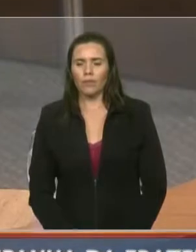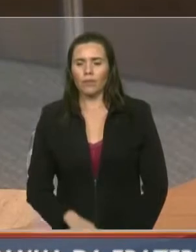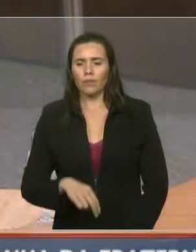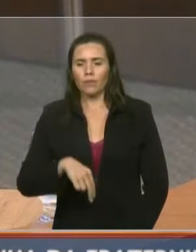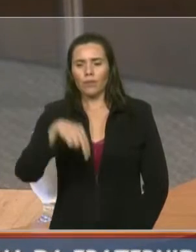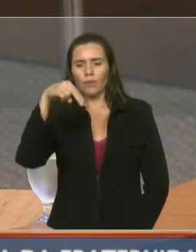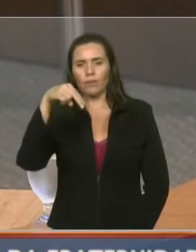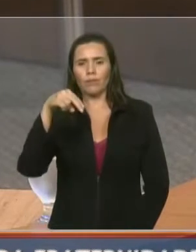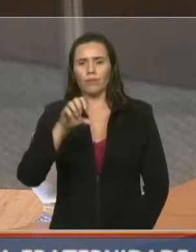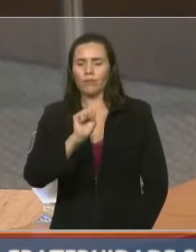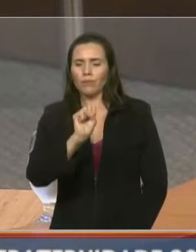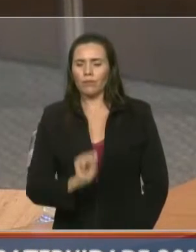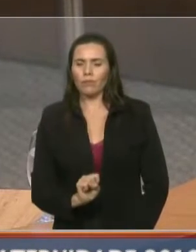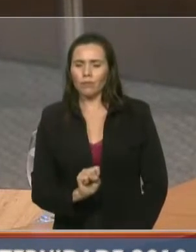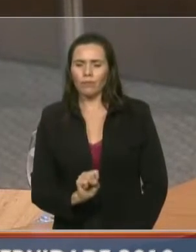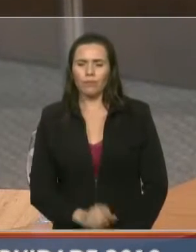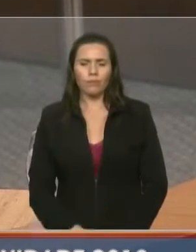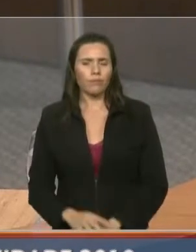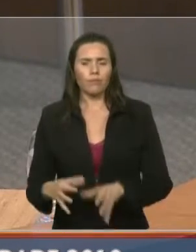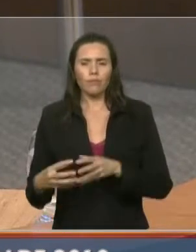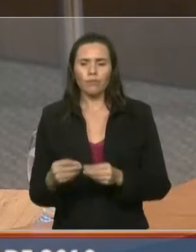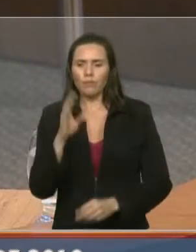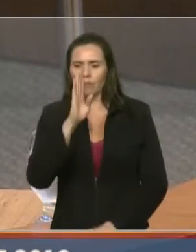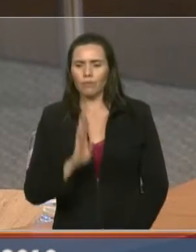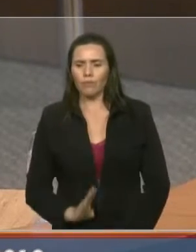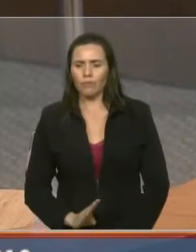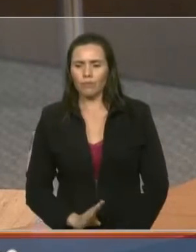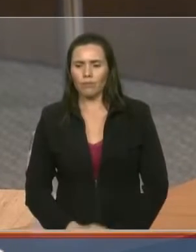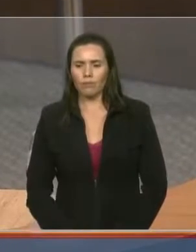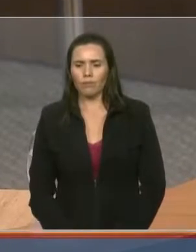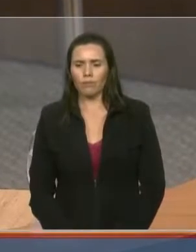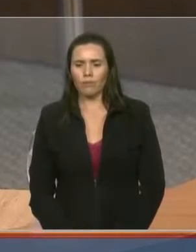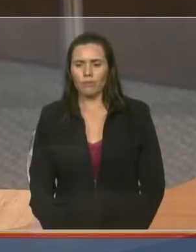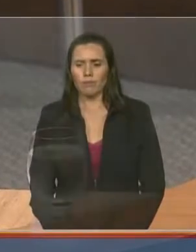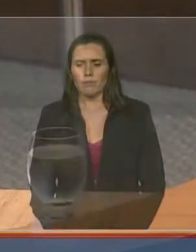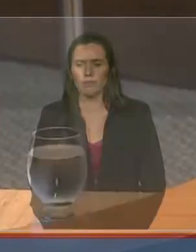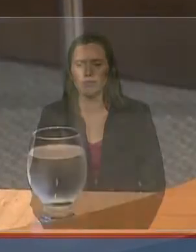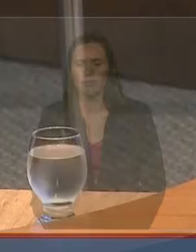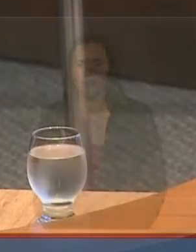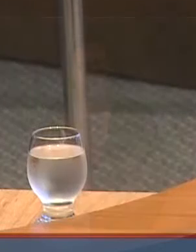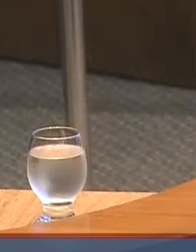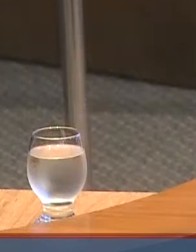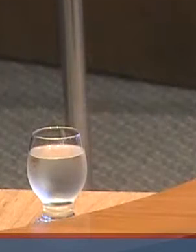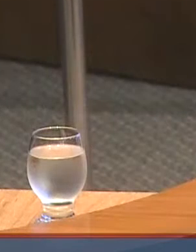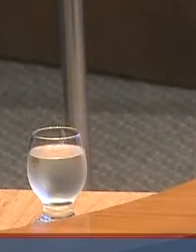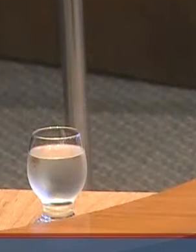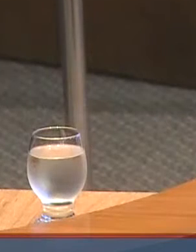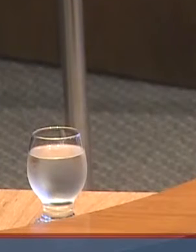reflexões de cada ano em torno da campanha da fraternidade, que desde